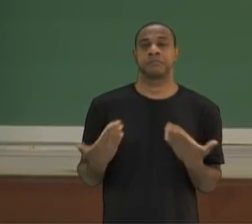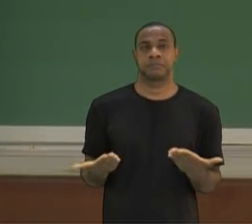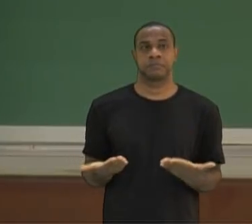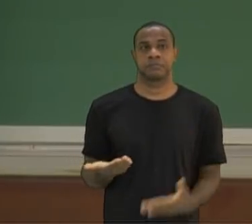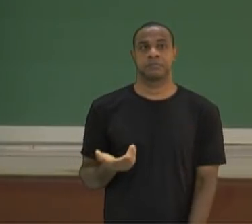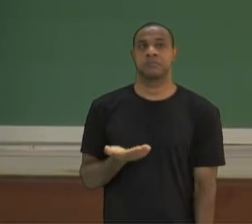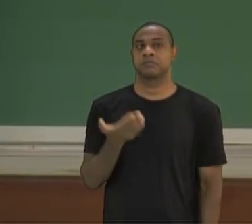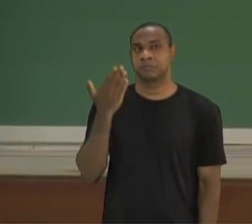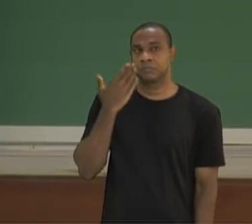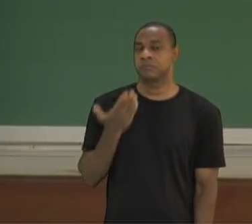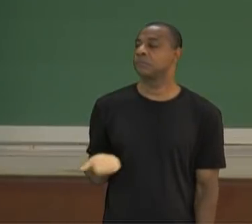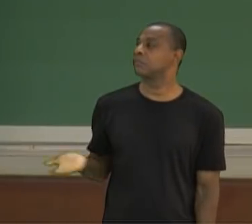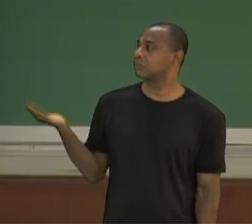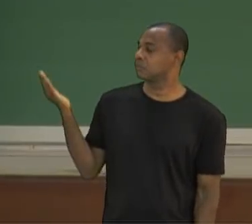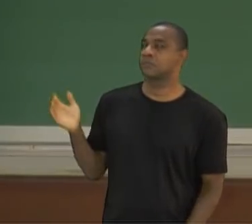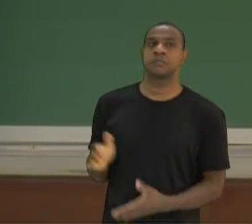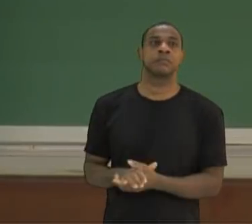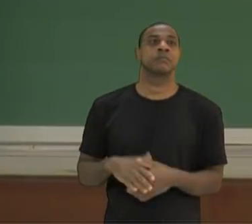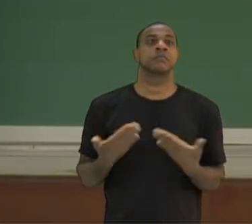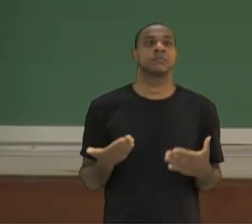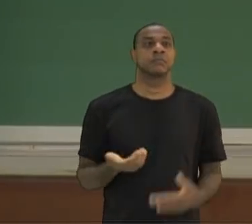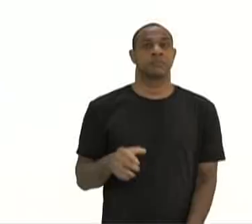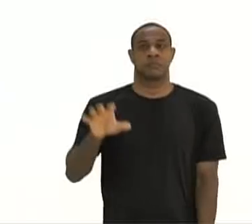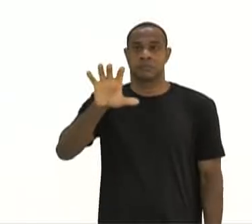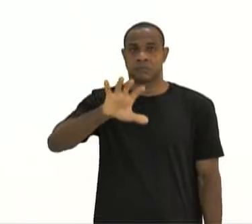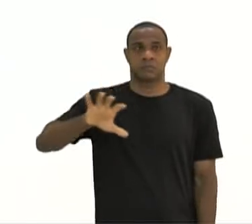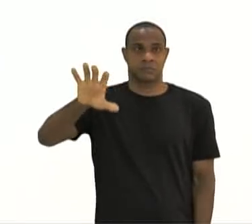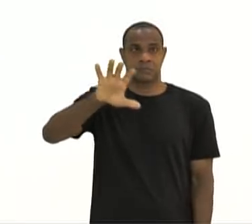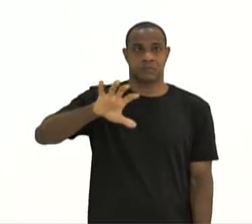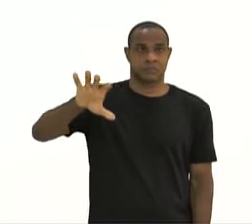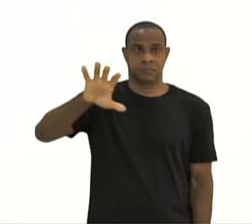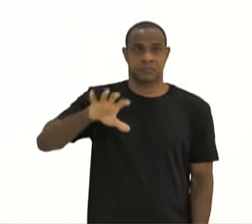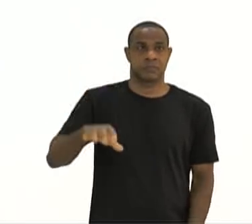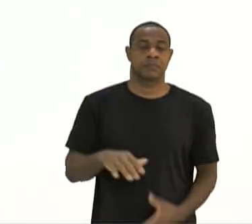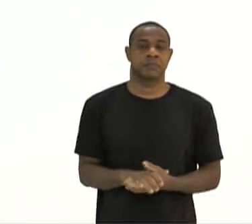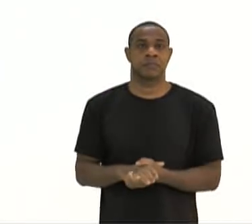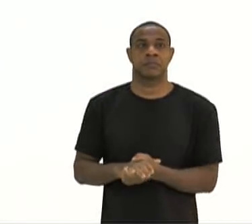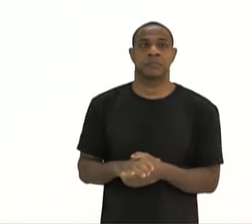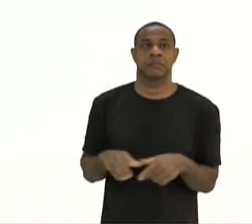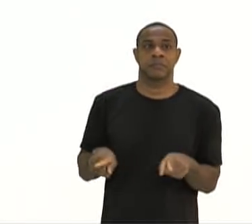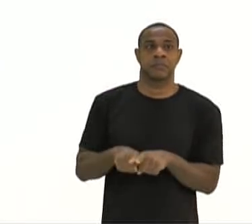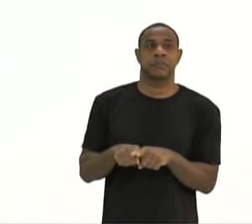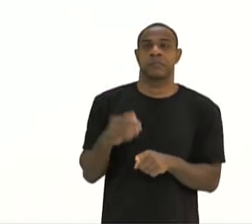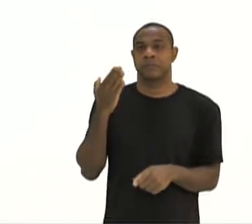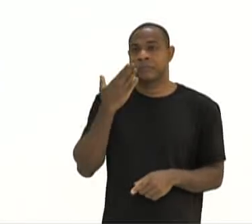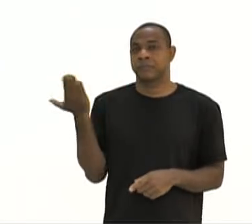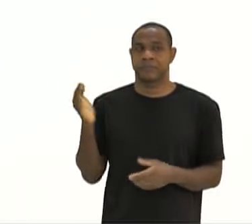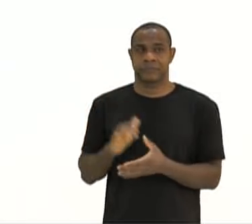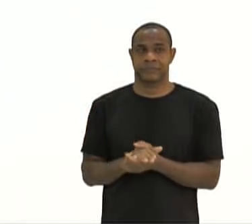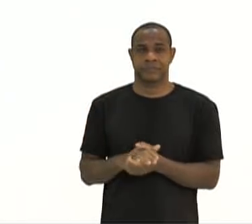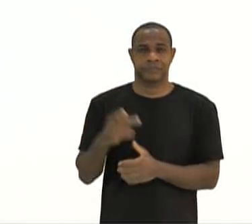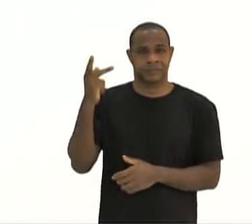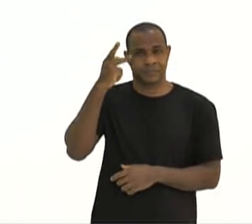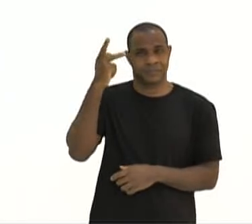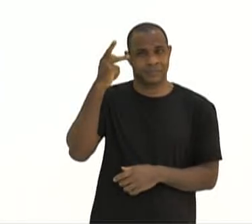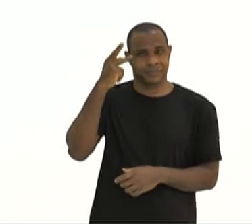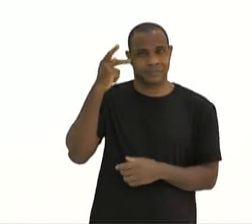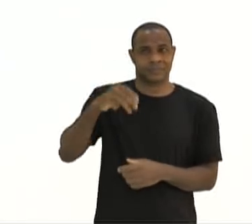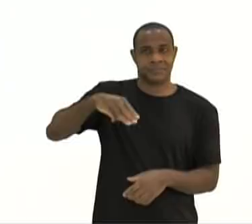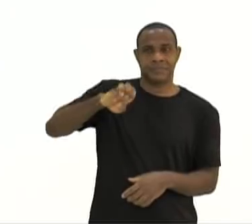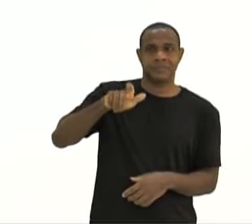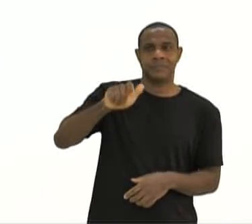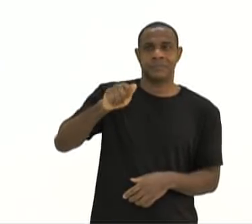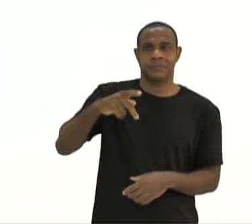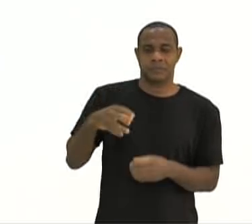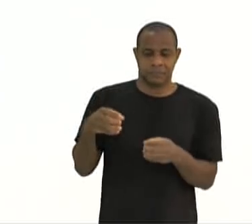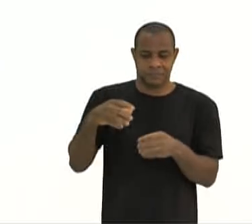produz de tudo, né? O Sudeste metropolitano, a área compreendida pelo eixo Rio-São Paulo, lembram lá da formação da megalópole que